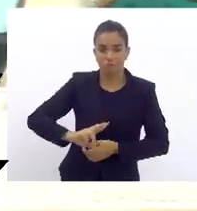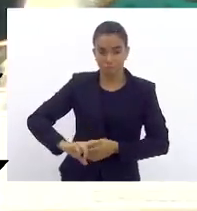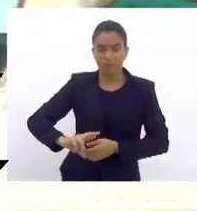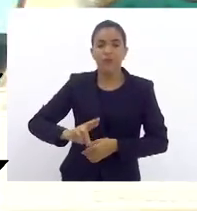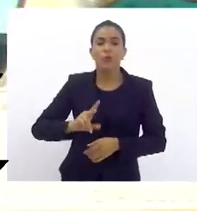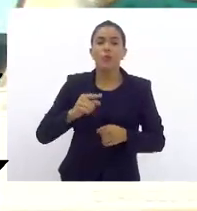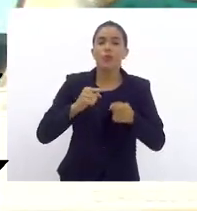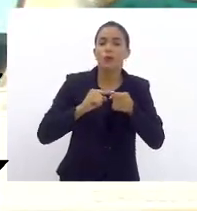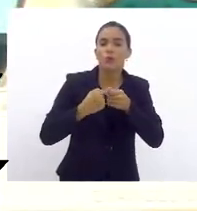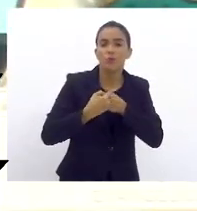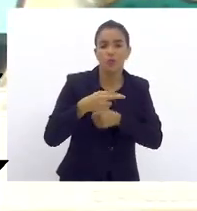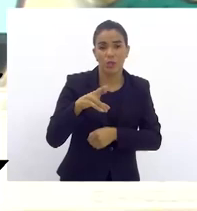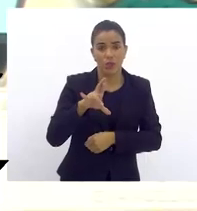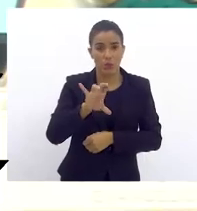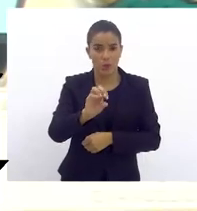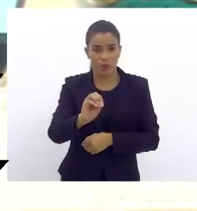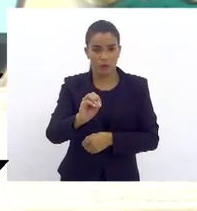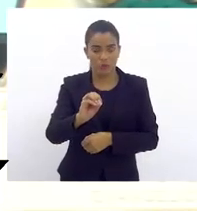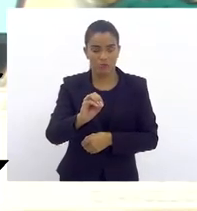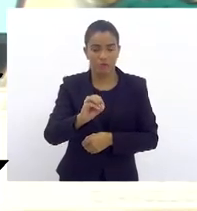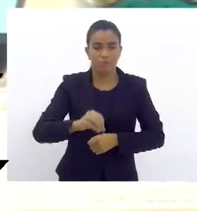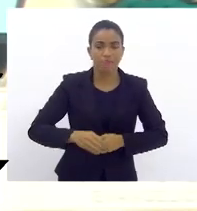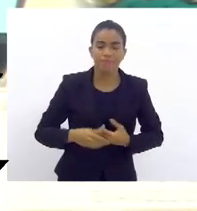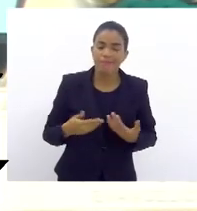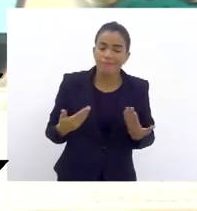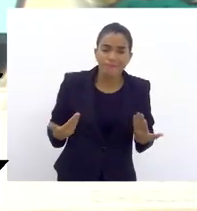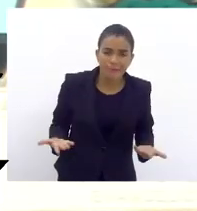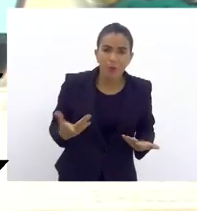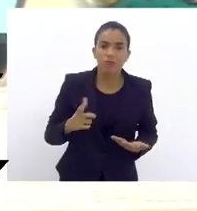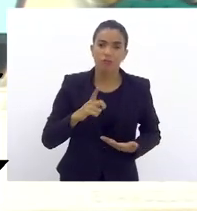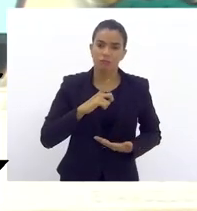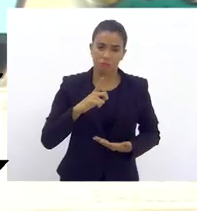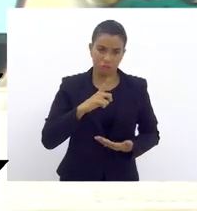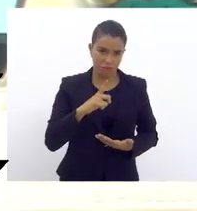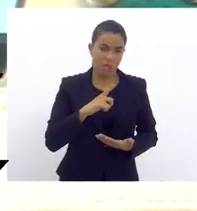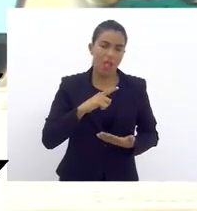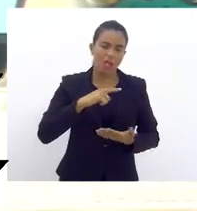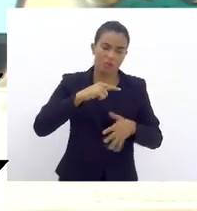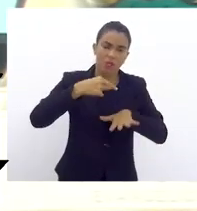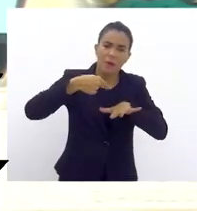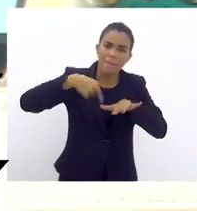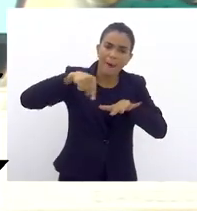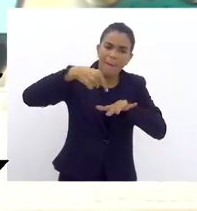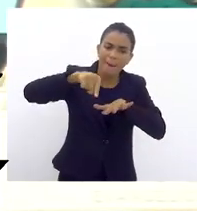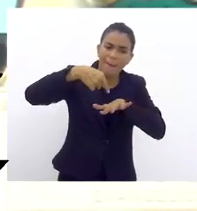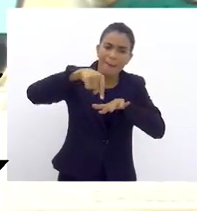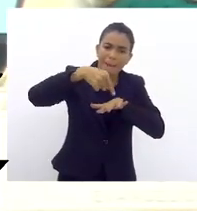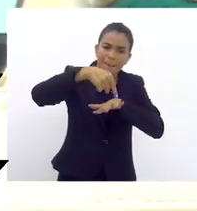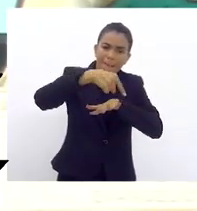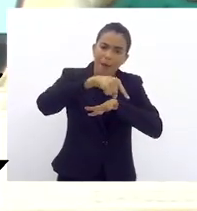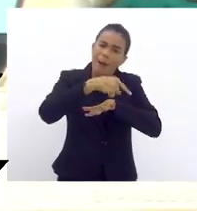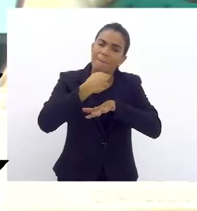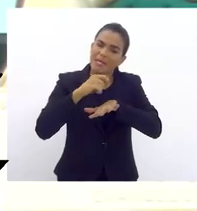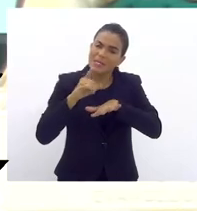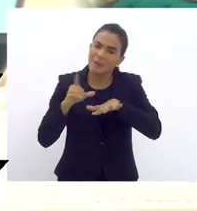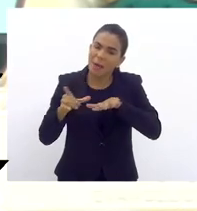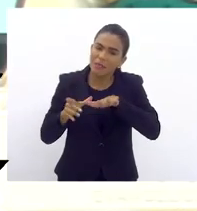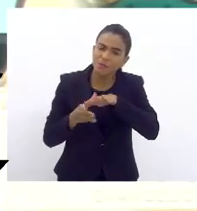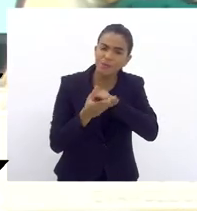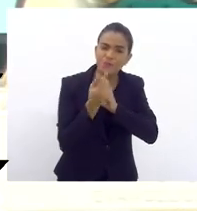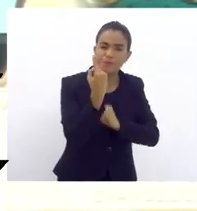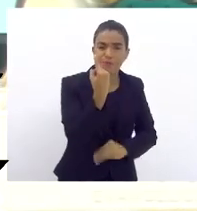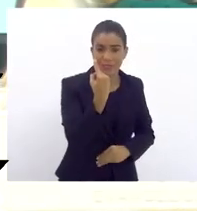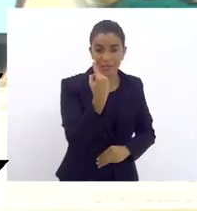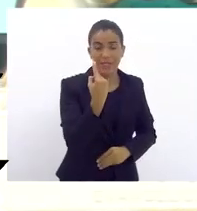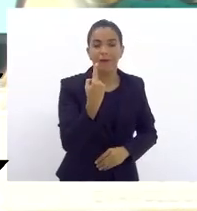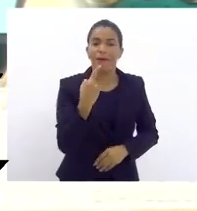no município do Rio de Janeiro Então existe uma cadeia de Custódia que precisa estar mais alinhada e